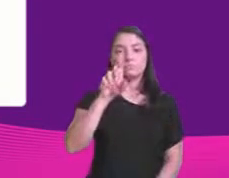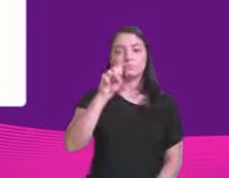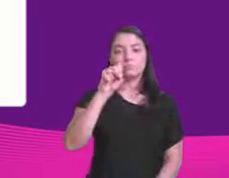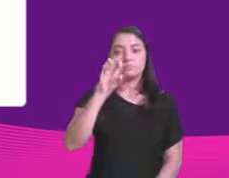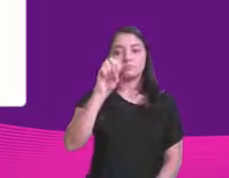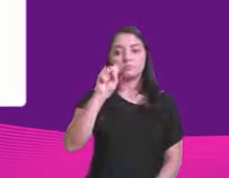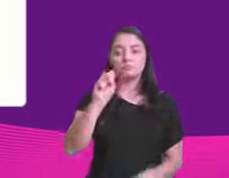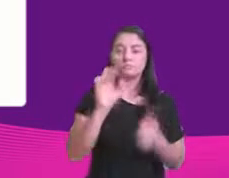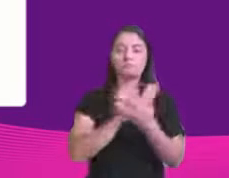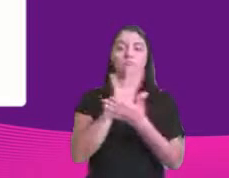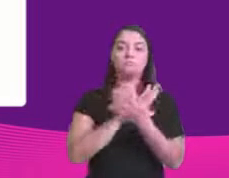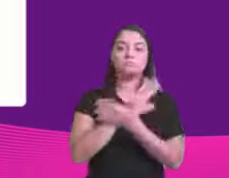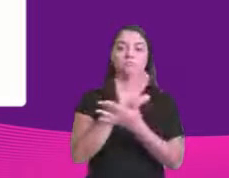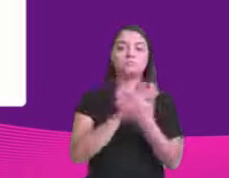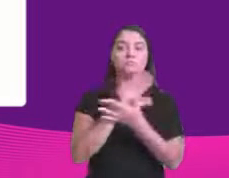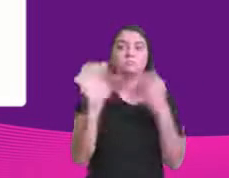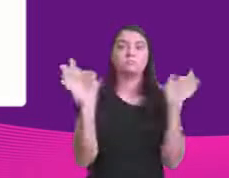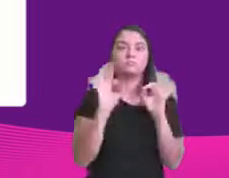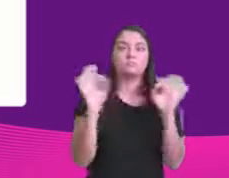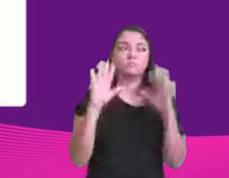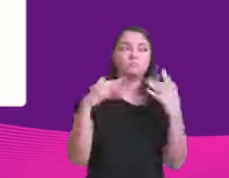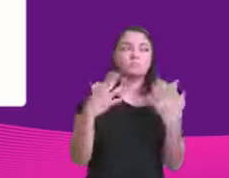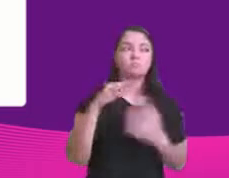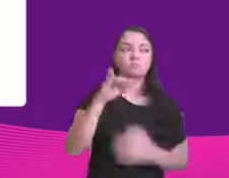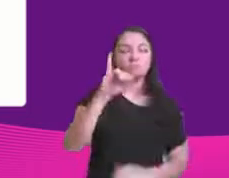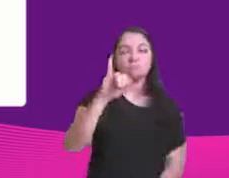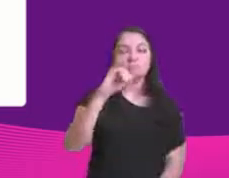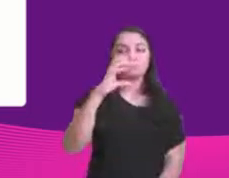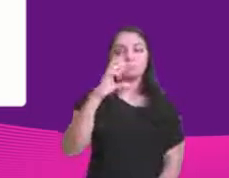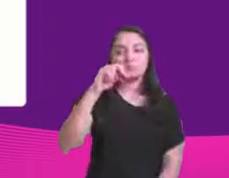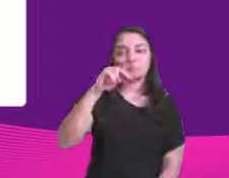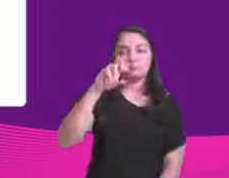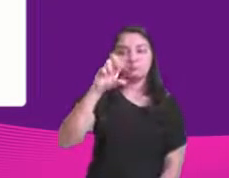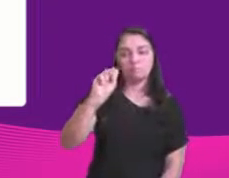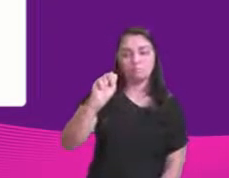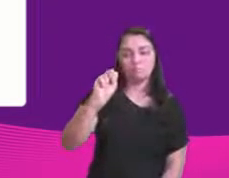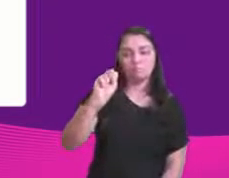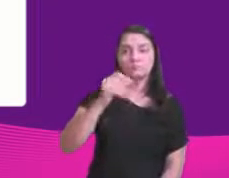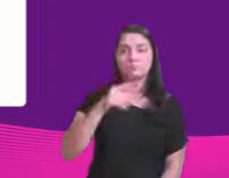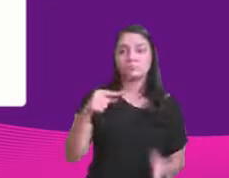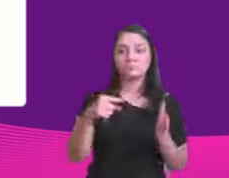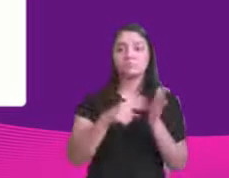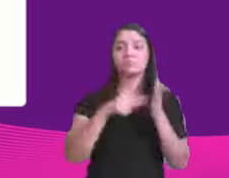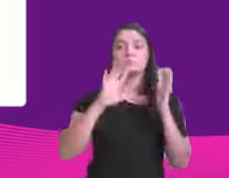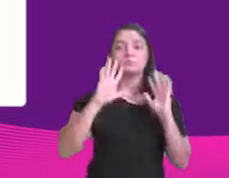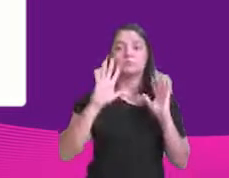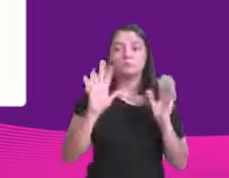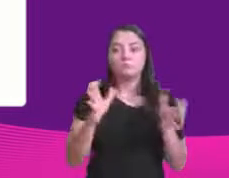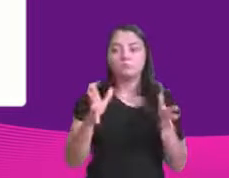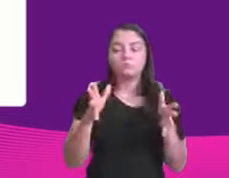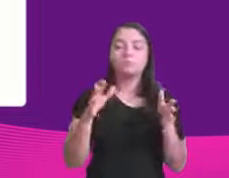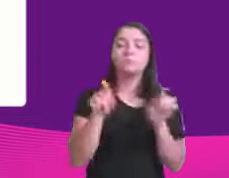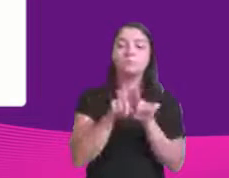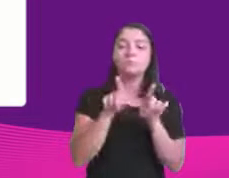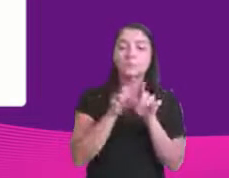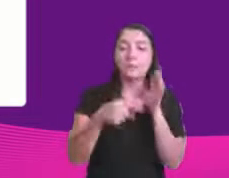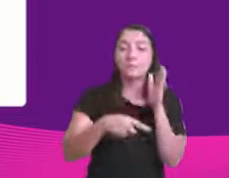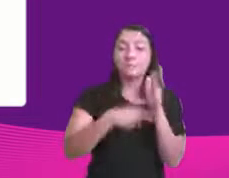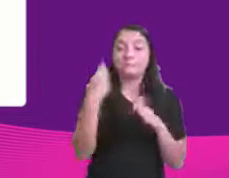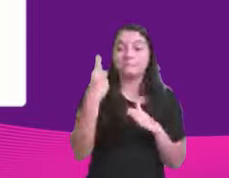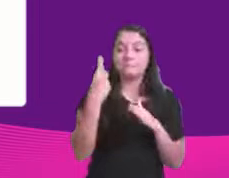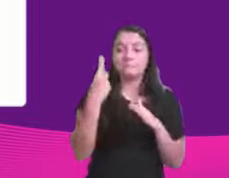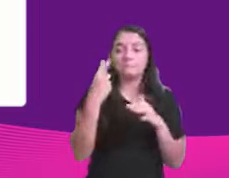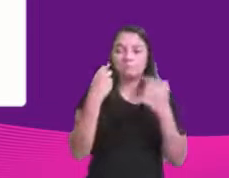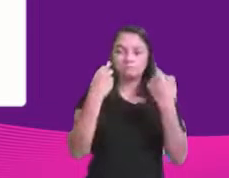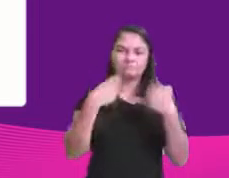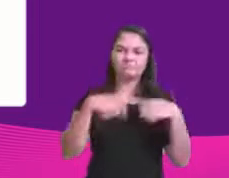NCCN colocou a possibilidade, então, pacientes pouco candidatas a citorredução primária, sempre que possível citorredução primária, não podendo nesse